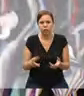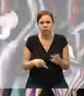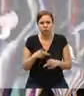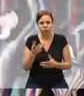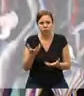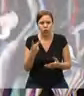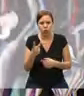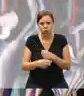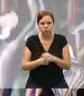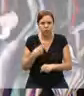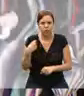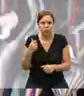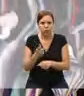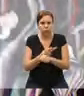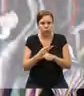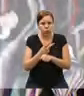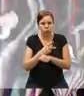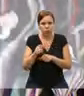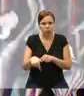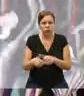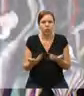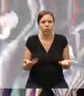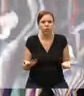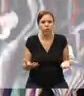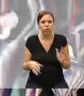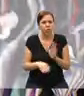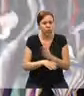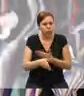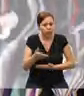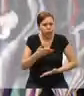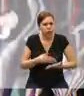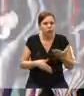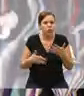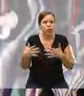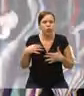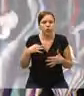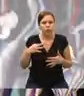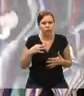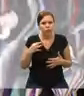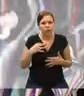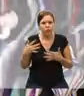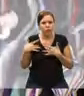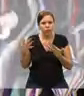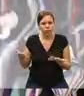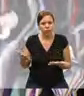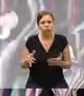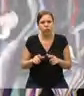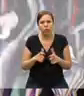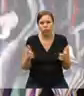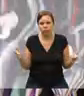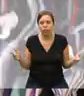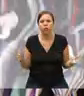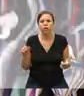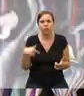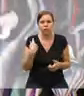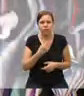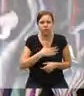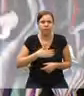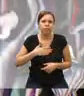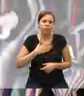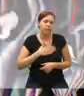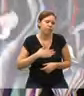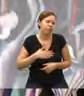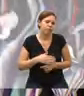nos últimos 2 anos, a procura por esse tipo de envolvimento, de solidariedade, tem crescendo bastante. Isso vem nos deixando cada